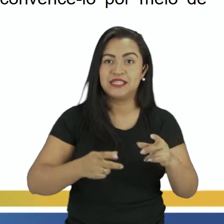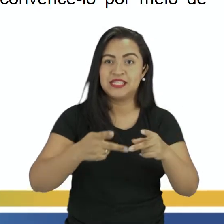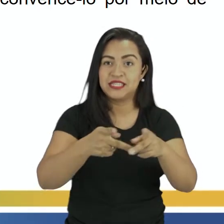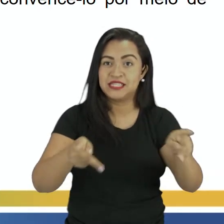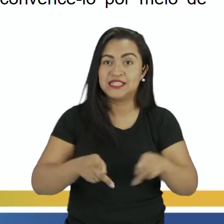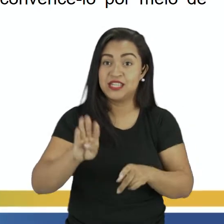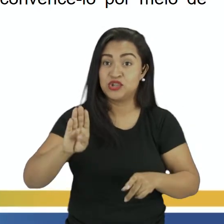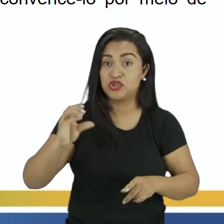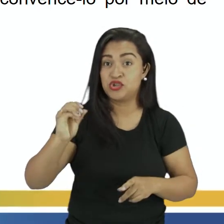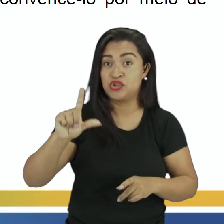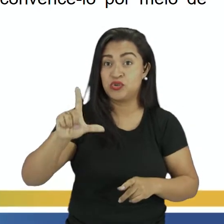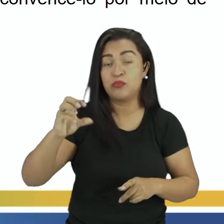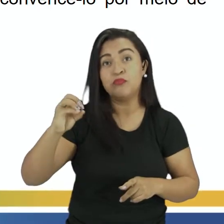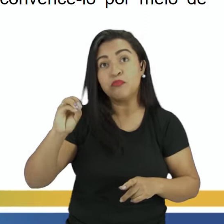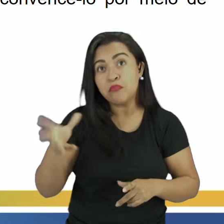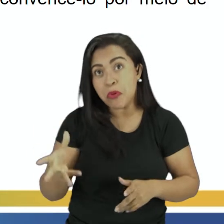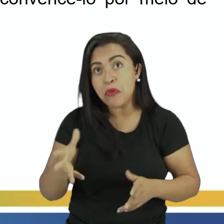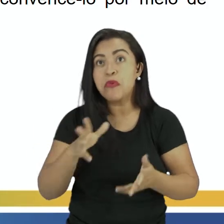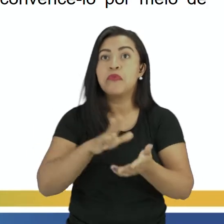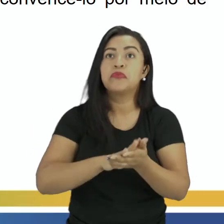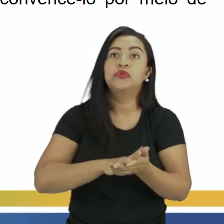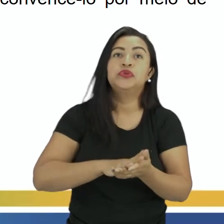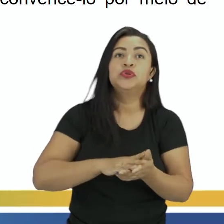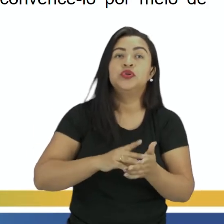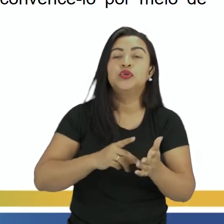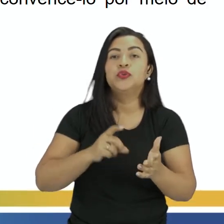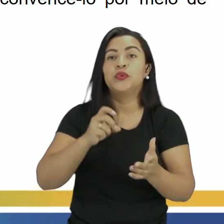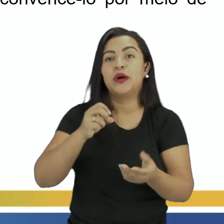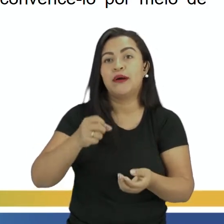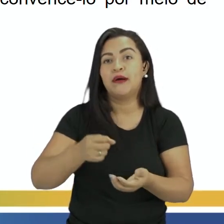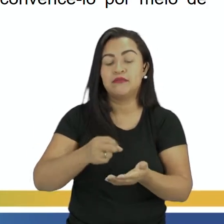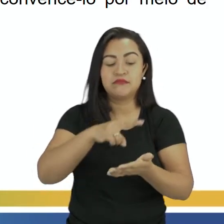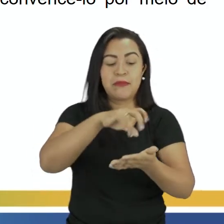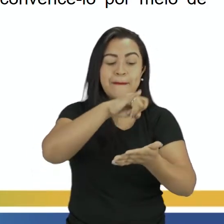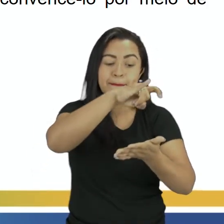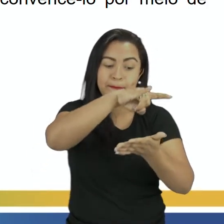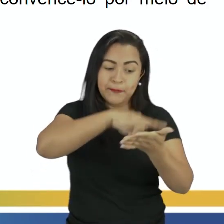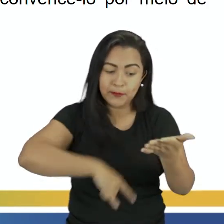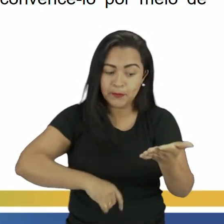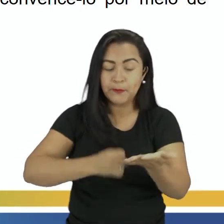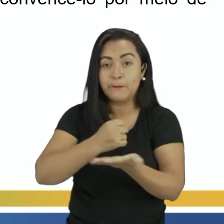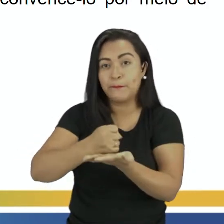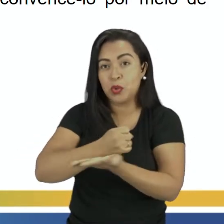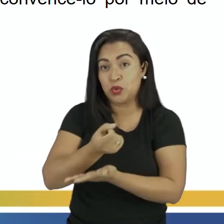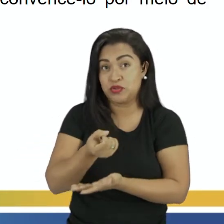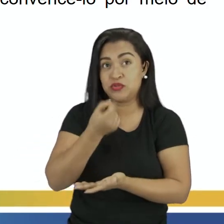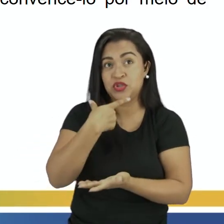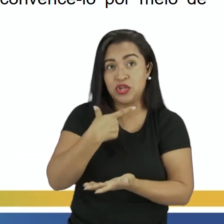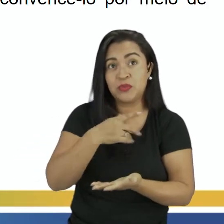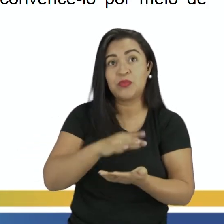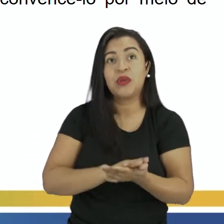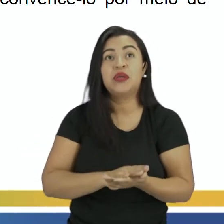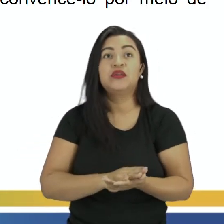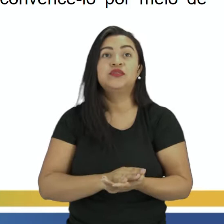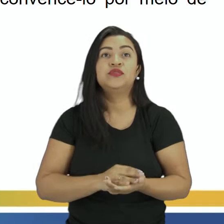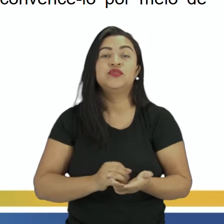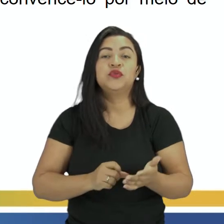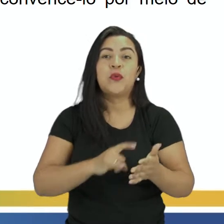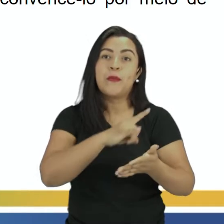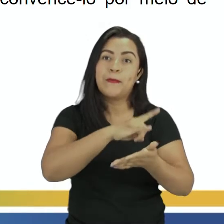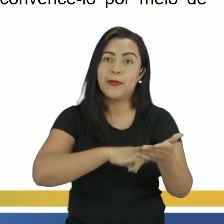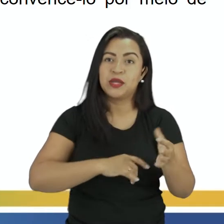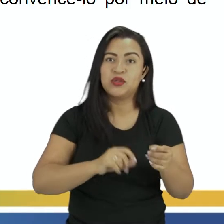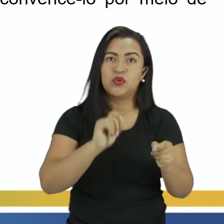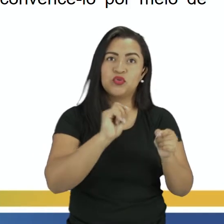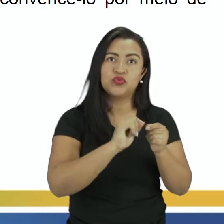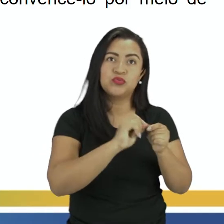instruções, editais e propagandas, tá bom? Com isso, sua função é transmitir para o leitor mais do